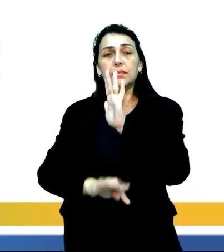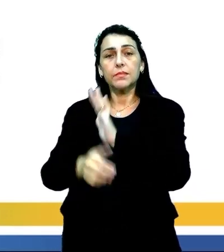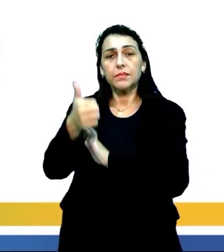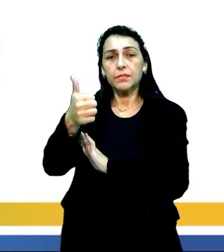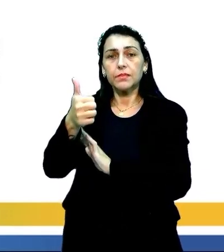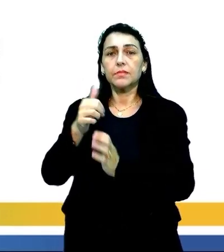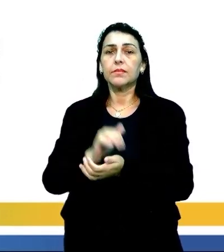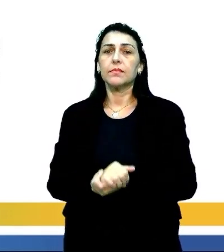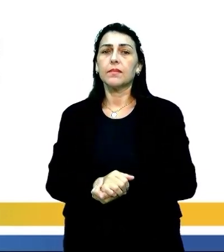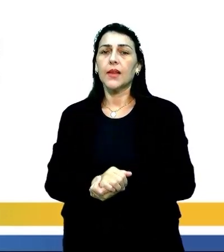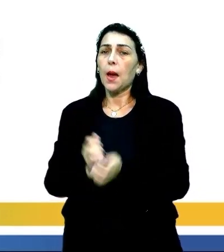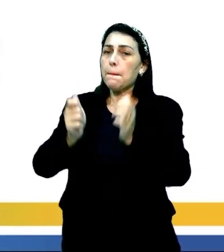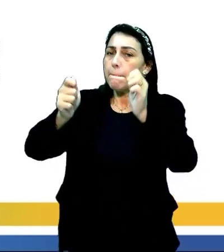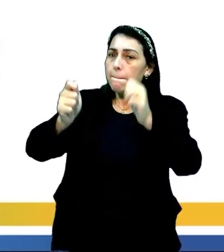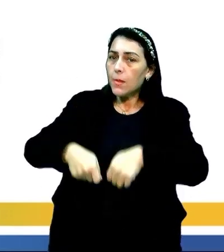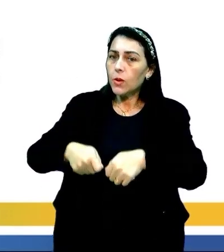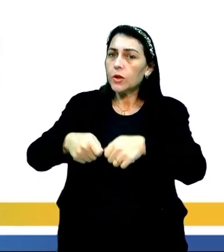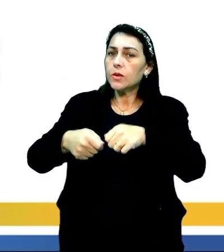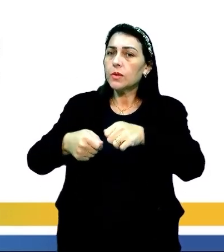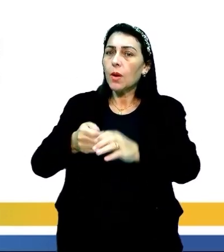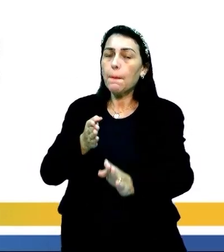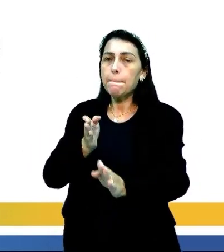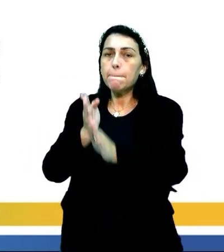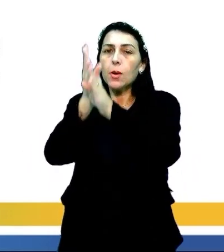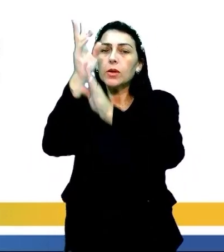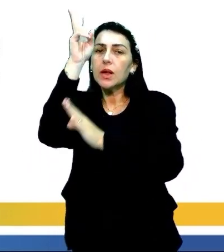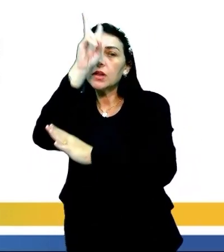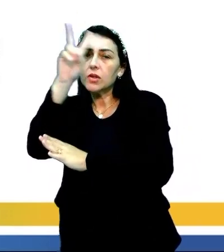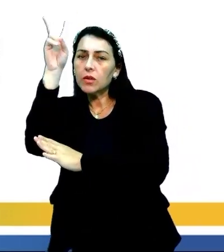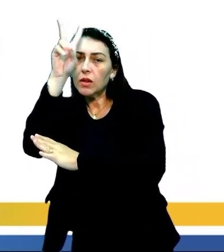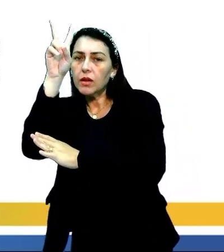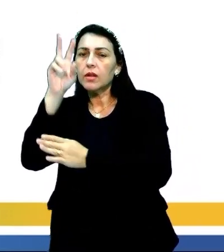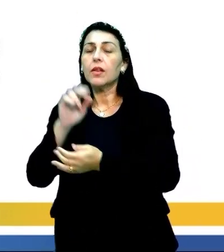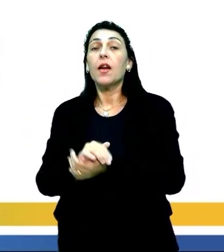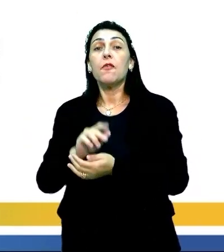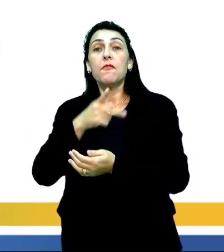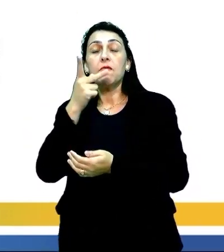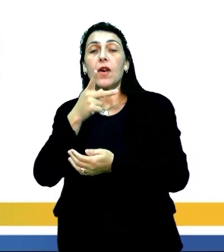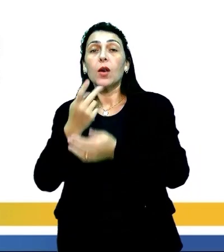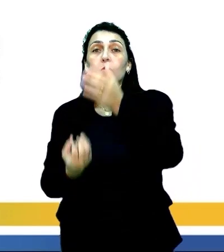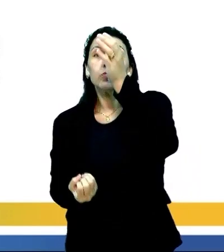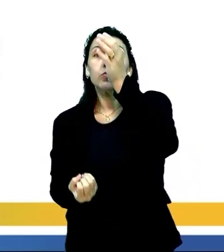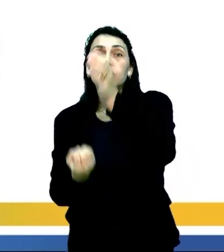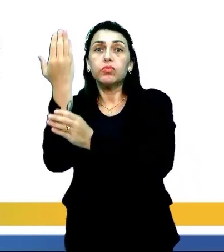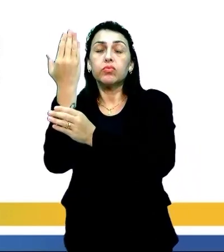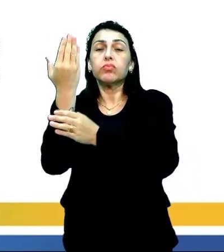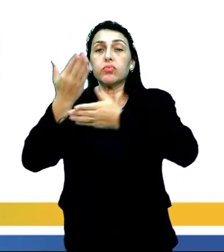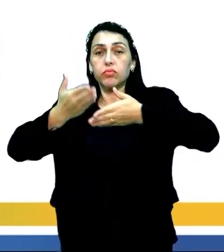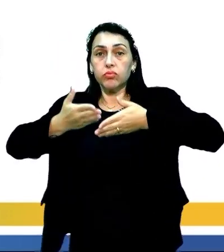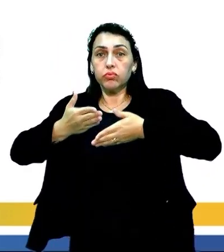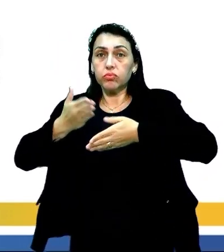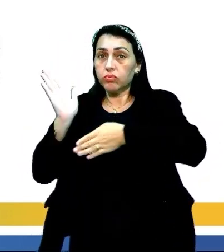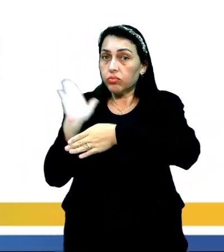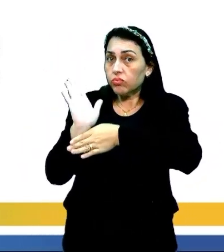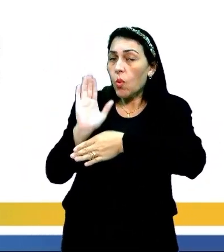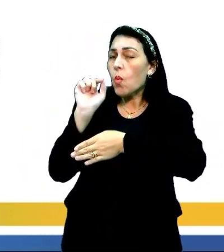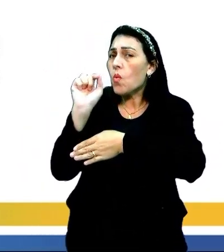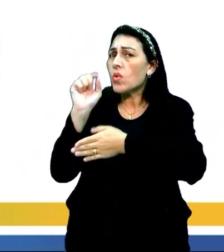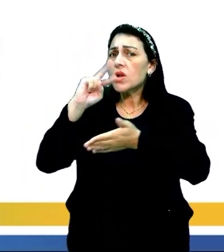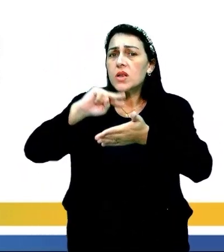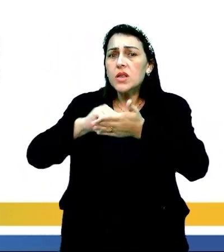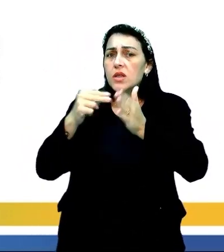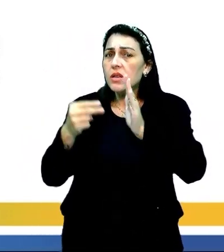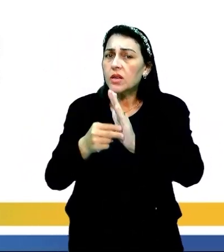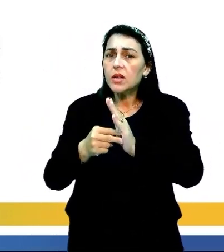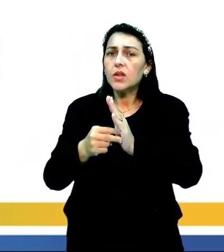1? A possibilidade de uma abordagem histórica. Ele fala sobre a história do cinema, né? O que é o